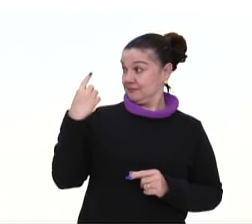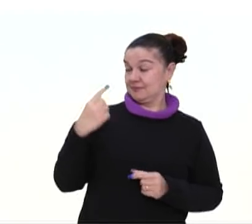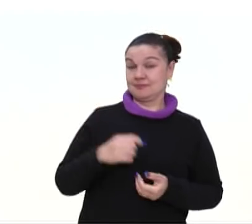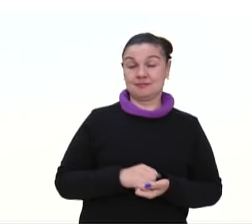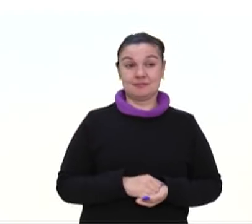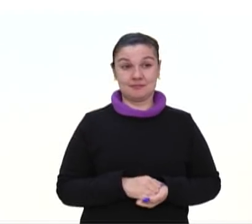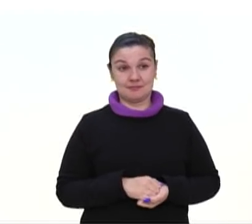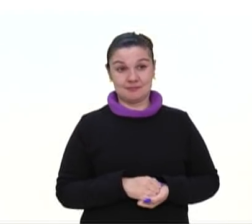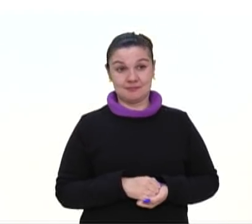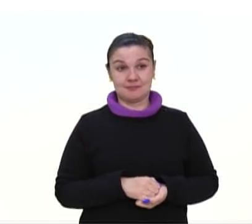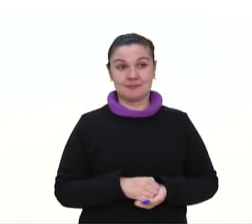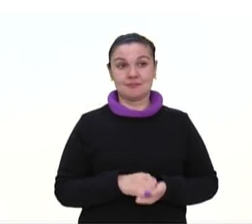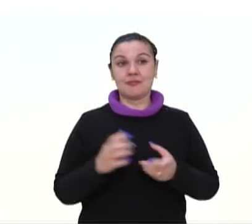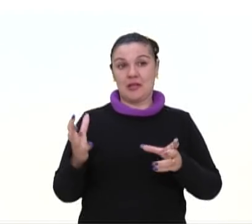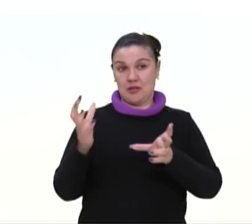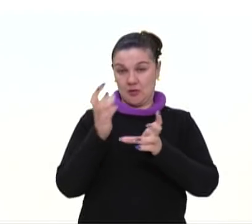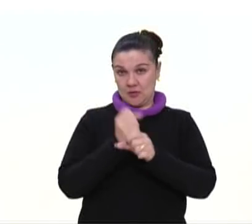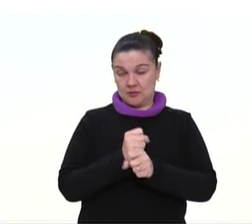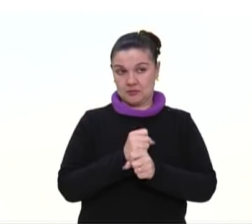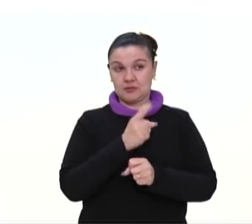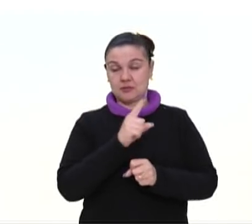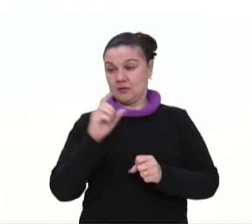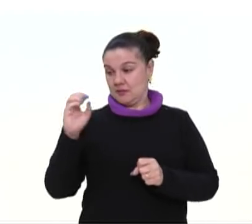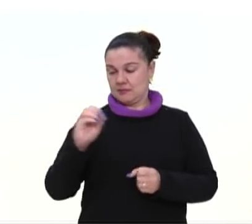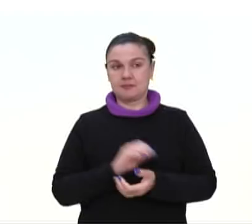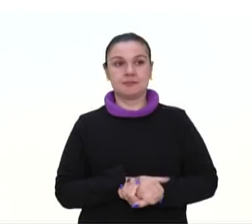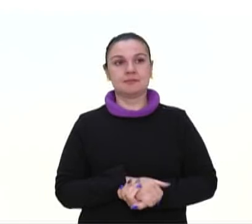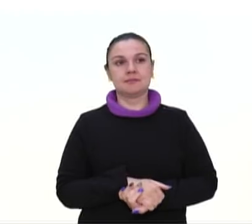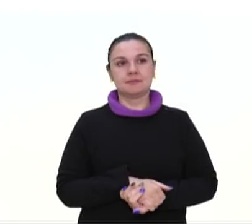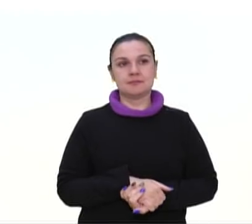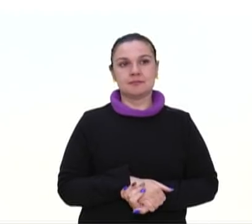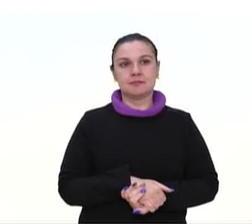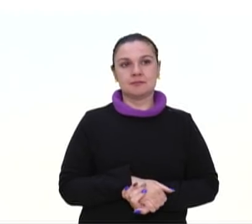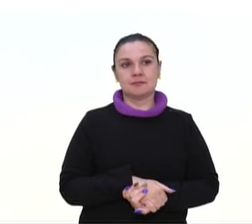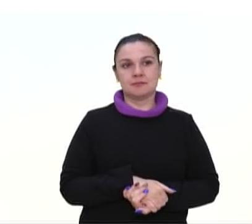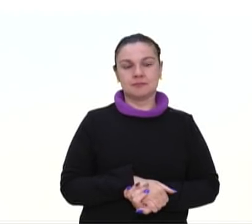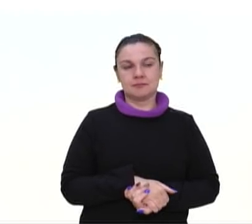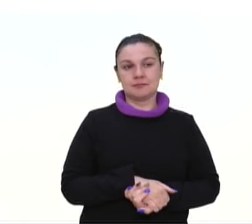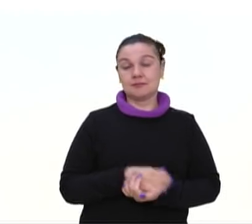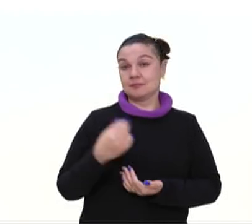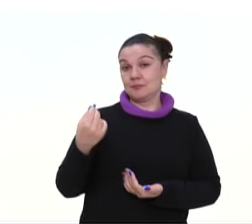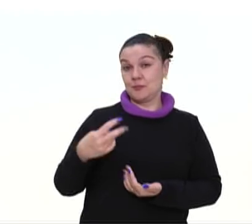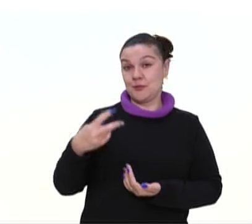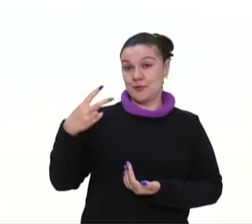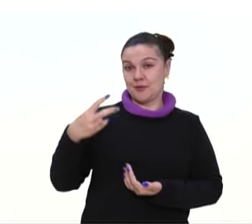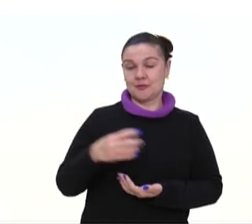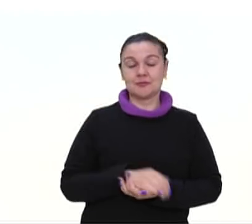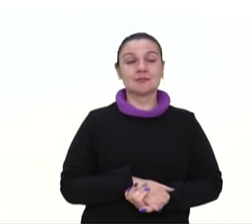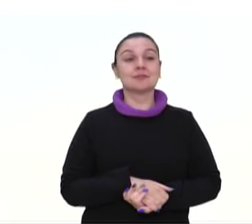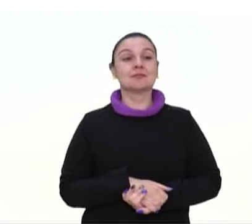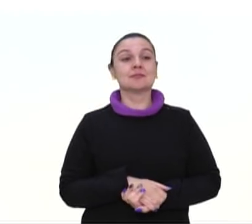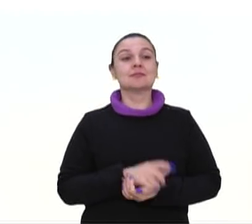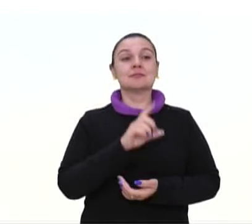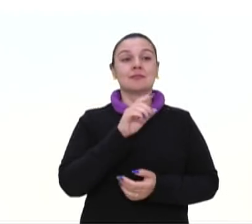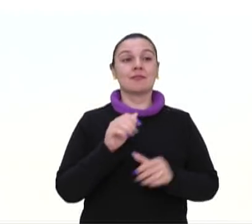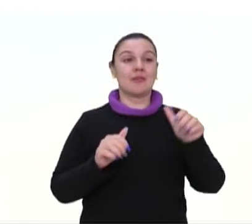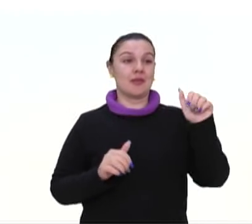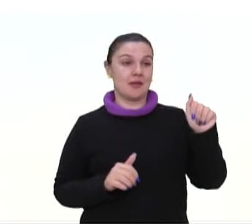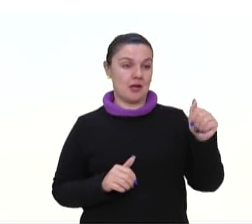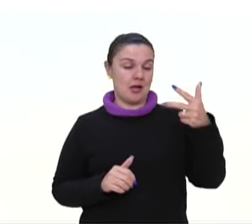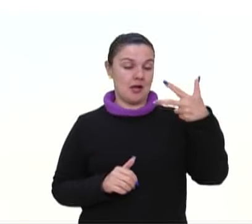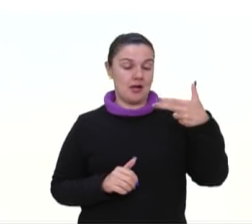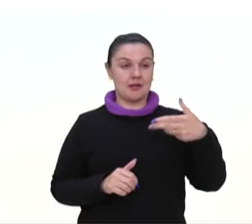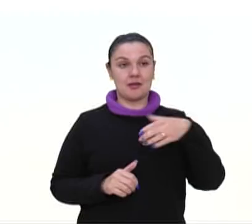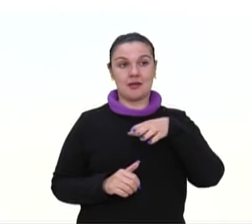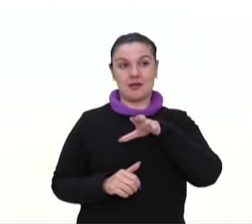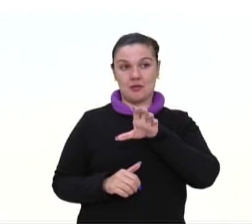110. Esse mais aquele é igual a 110. 110 divididos por 2, a gente chega na conclusão que